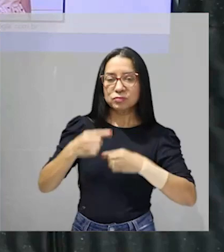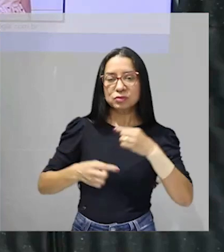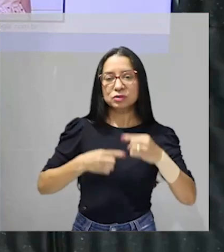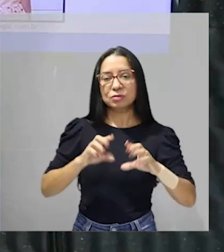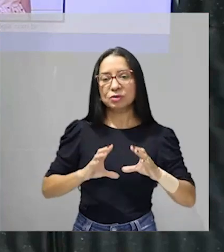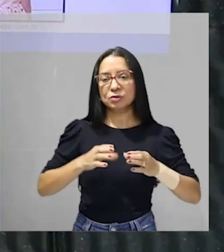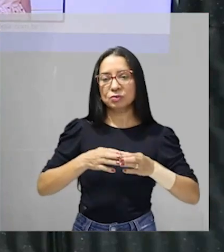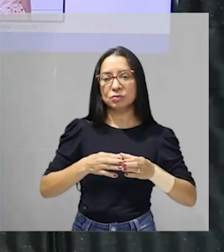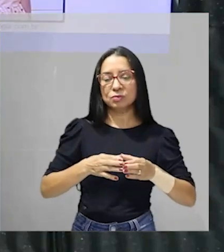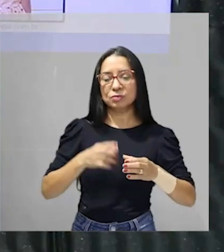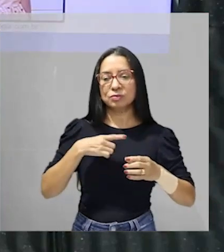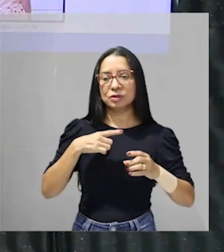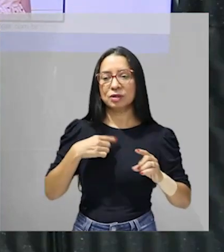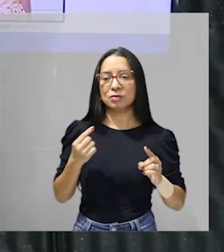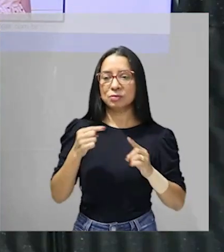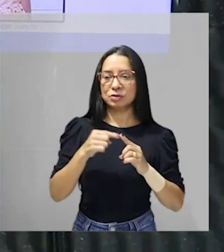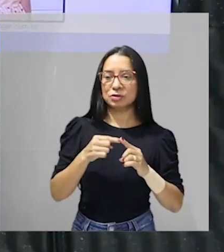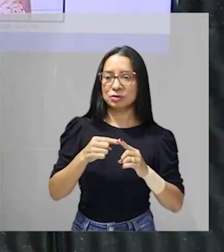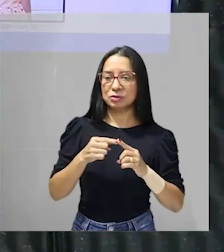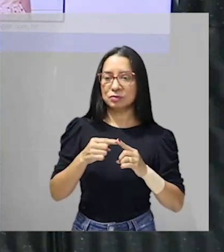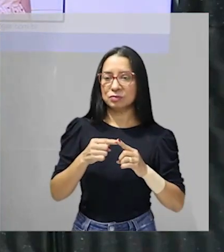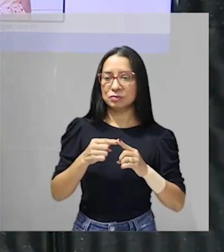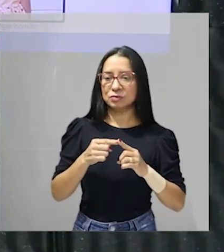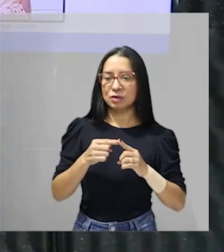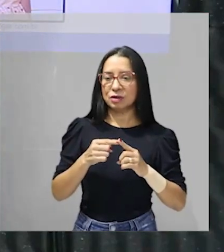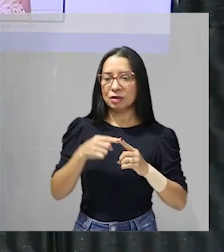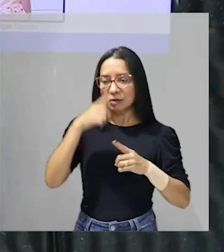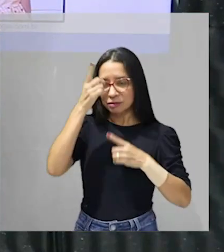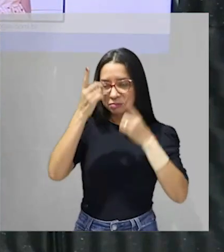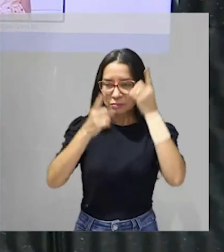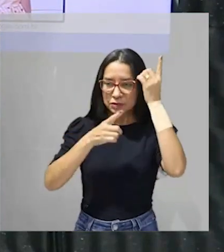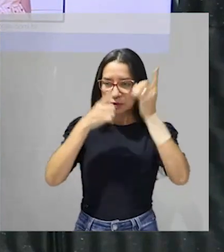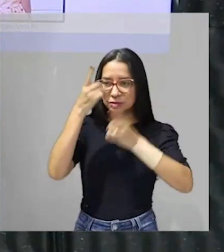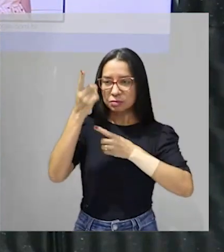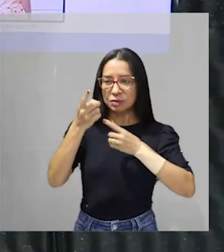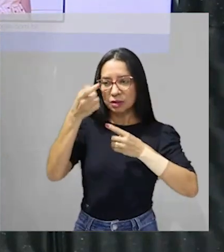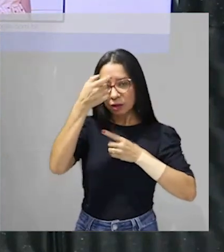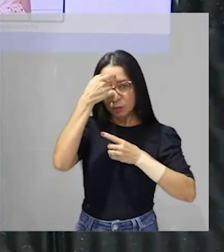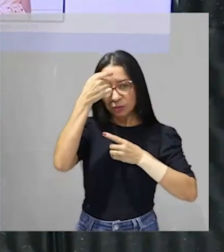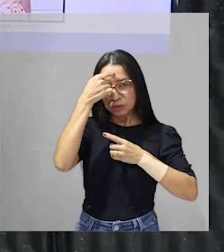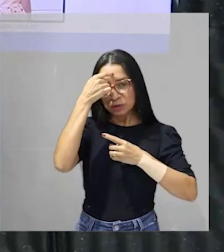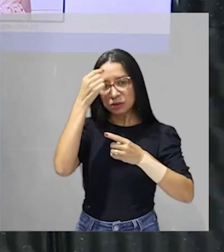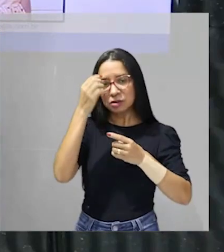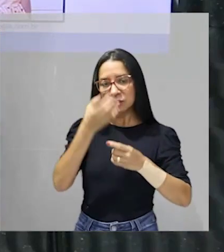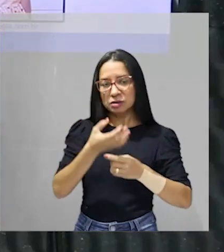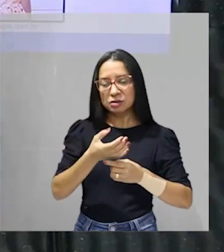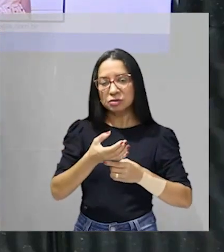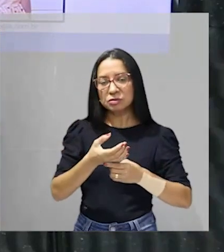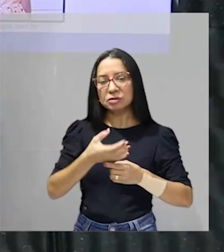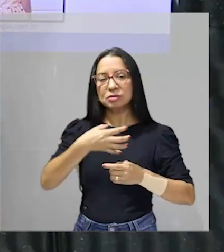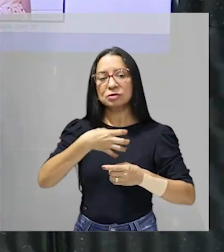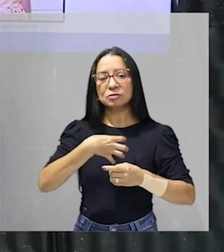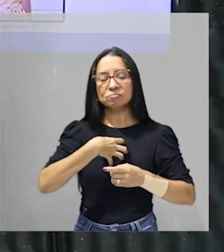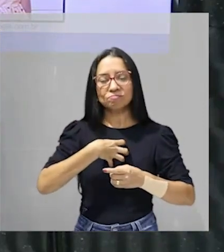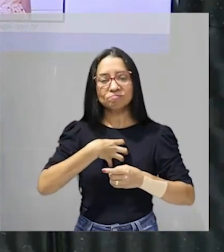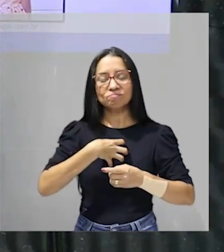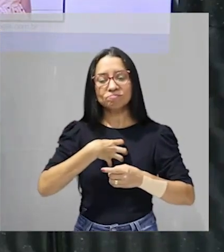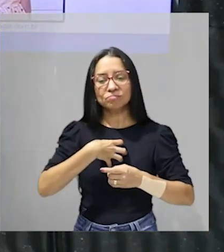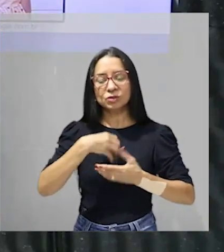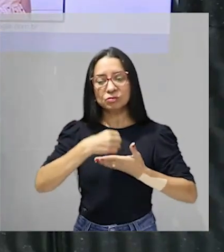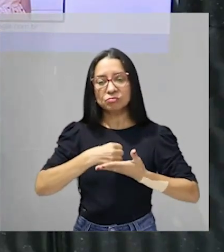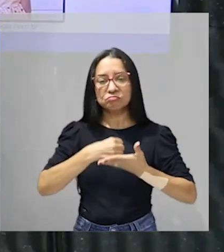cooperação e promover efetivamente ajuda entre as pessoas coloca aqui duas imagens ó talvez